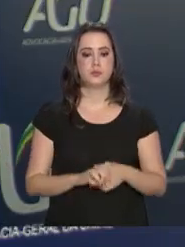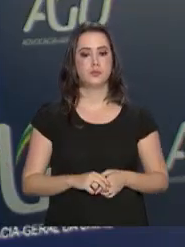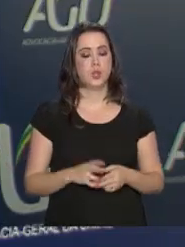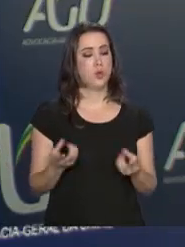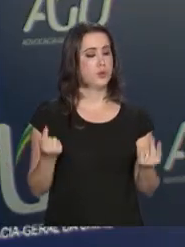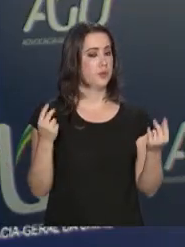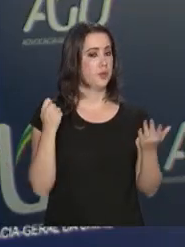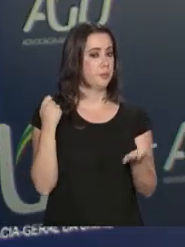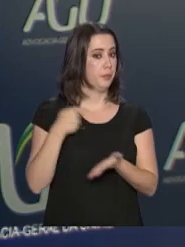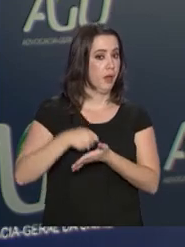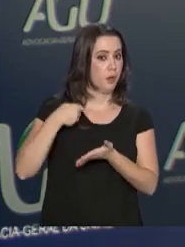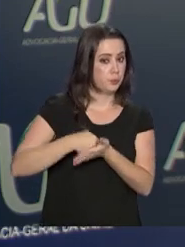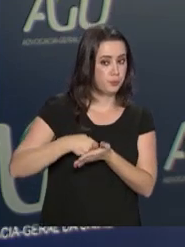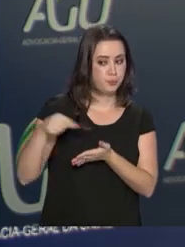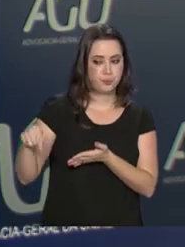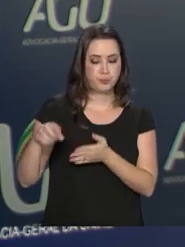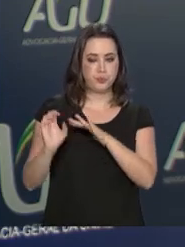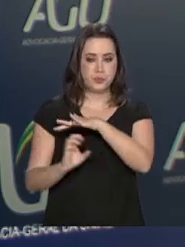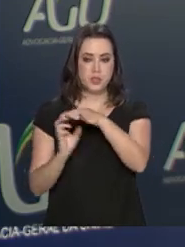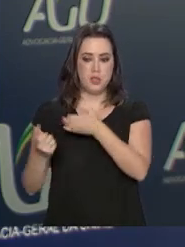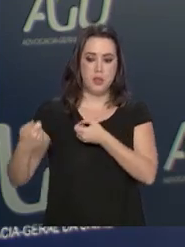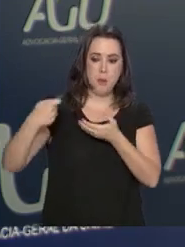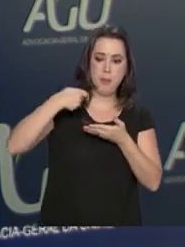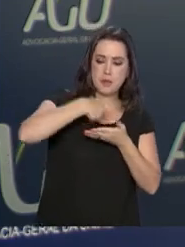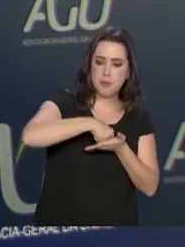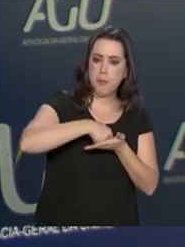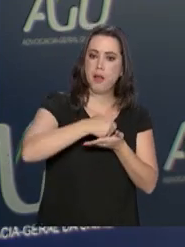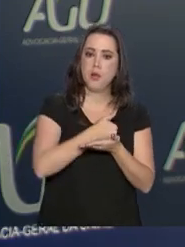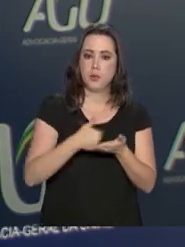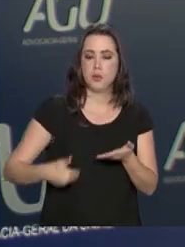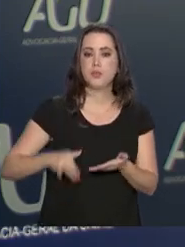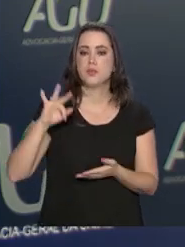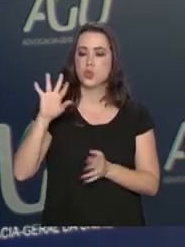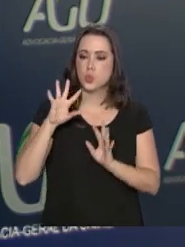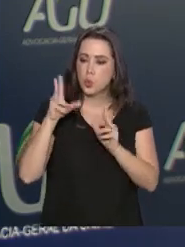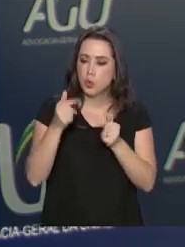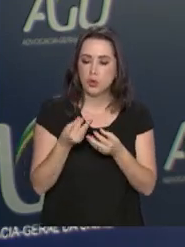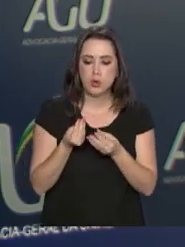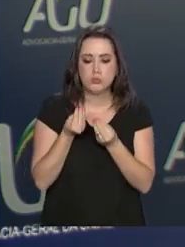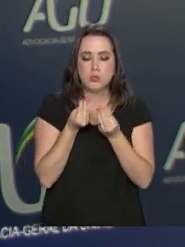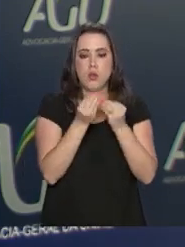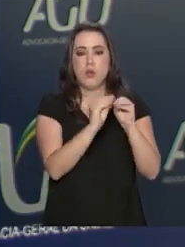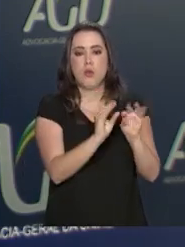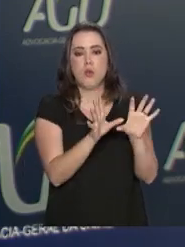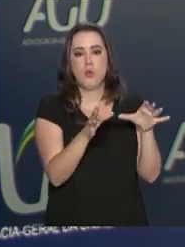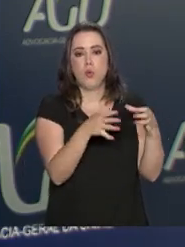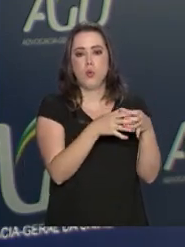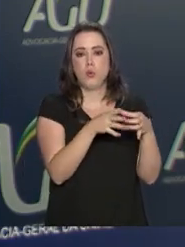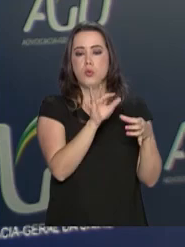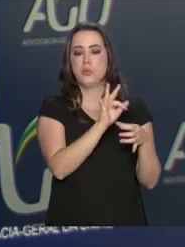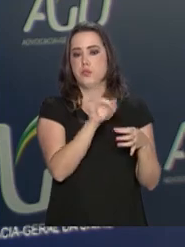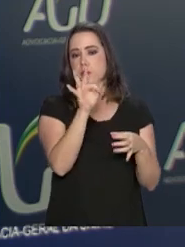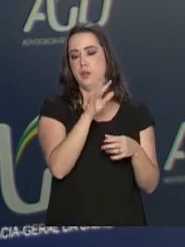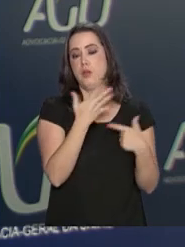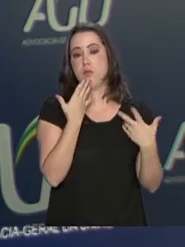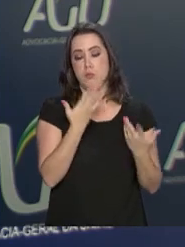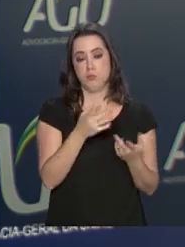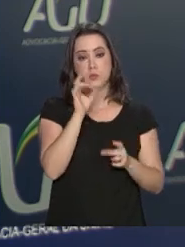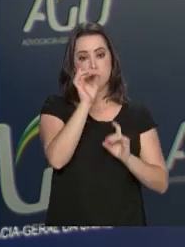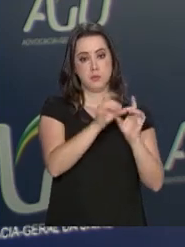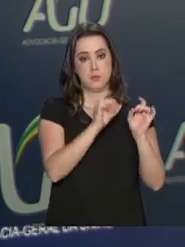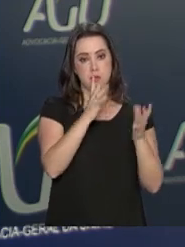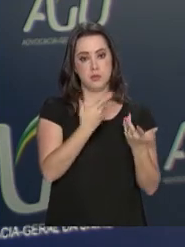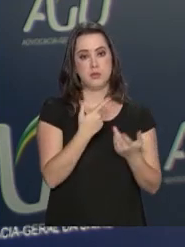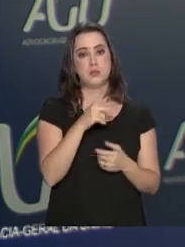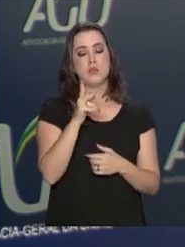valores a serem pagos pela Andrade Gutierrez serão integralmente repassados aos entes federais lesados, em especial